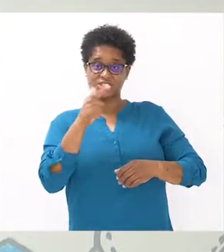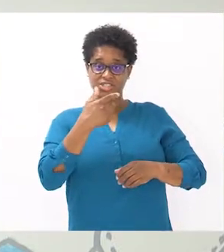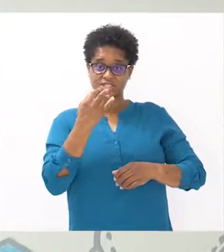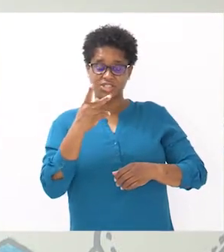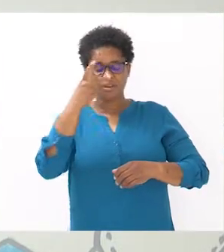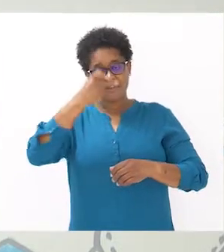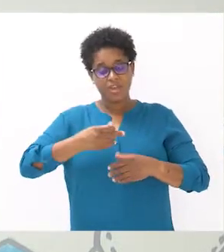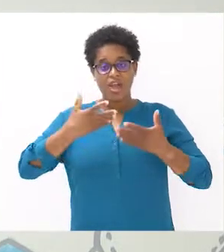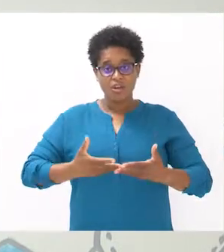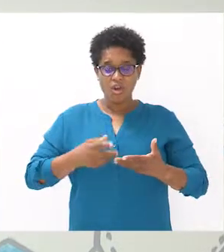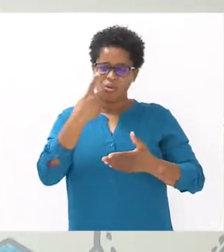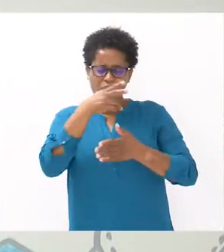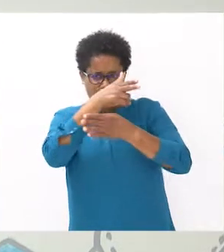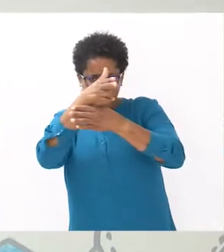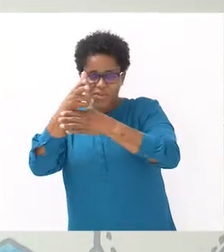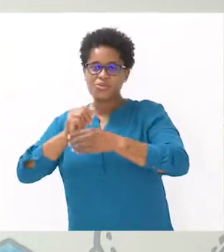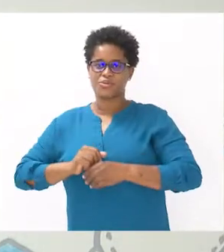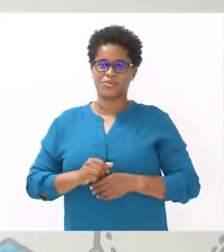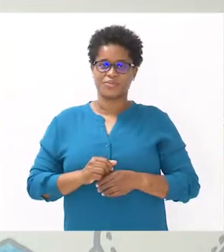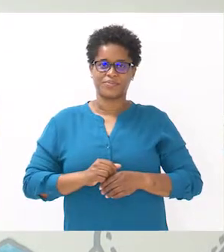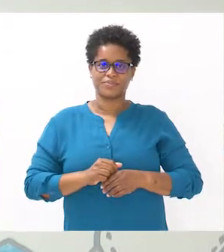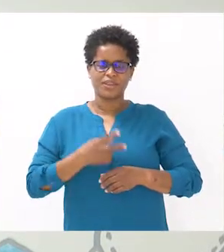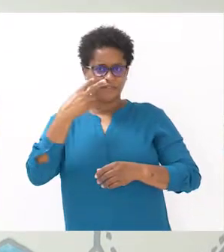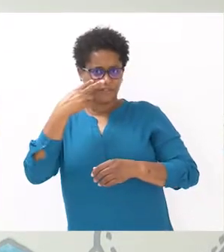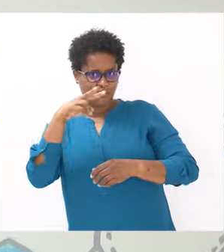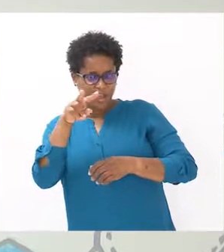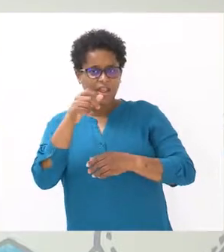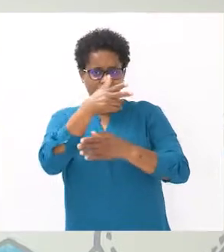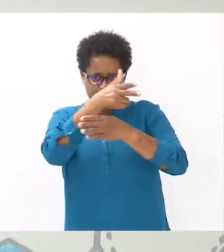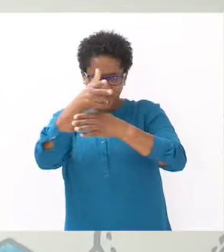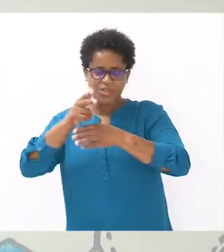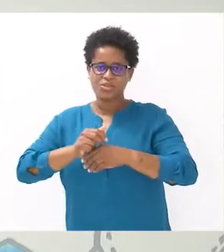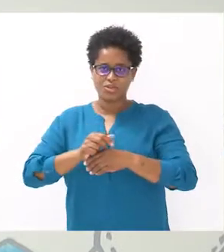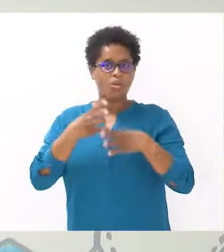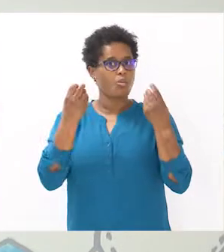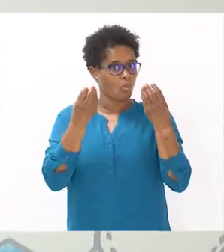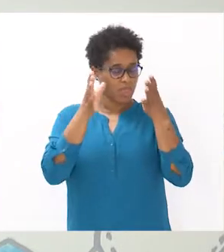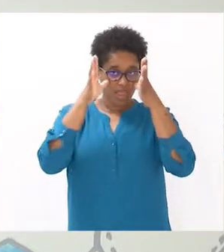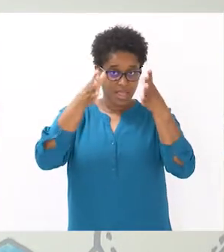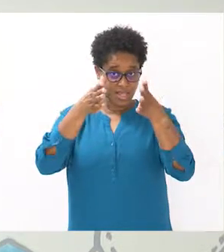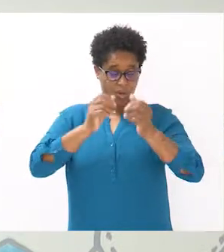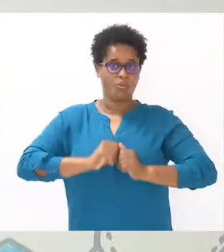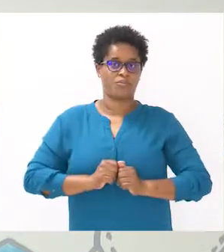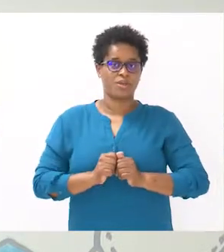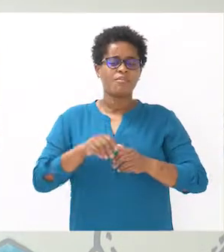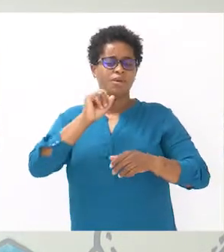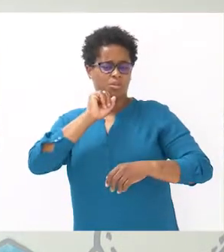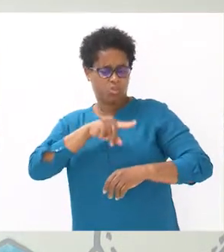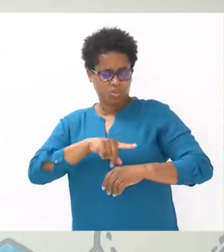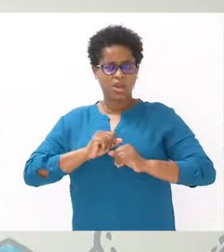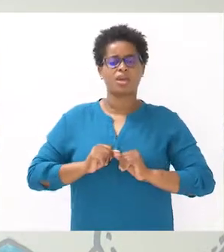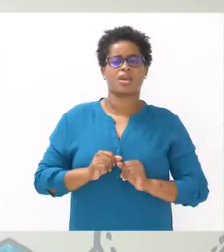fiquem agora com um vídeo. Visualizem o vídeo com muita atenção para